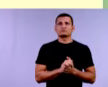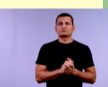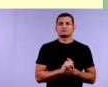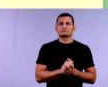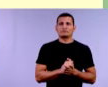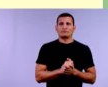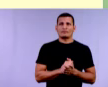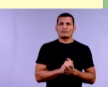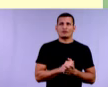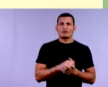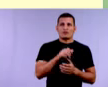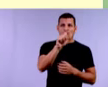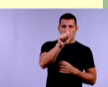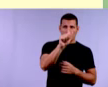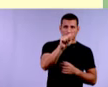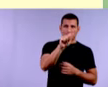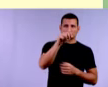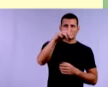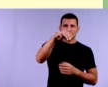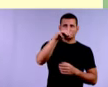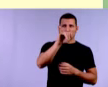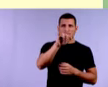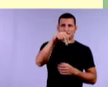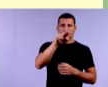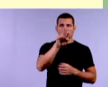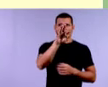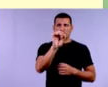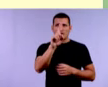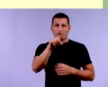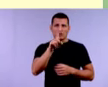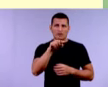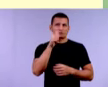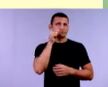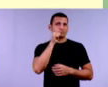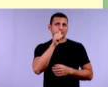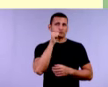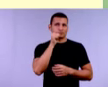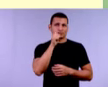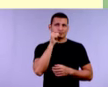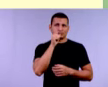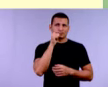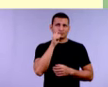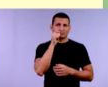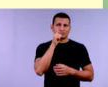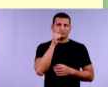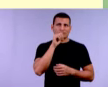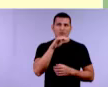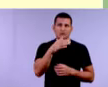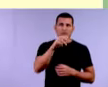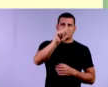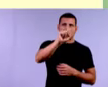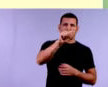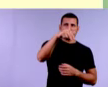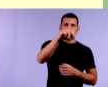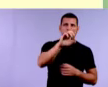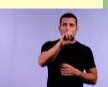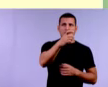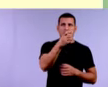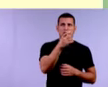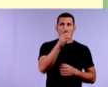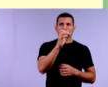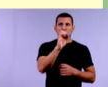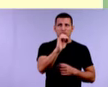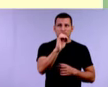minuta, ela é, no caso, feminino. Então, anexa à presente exposição de motivos